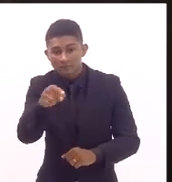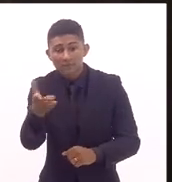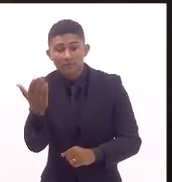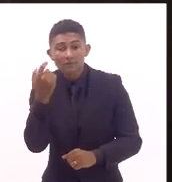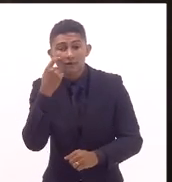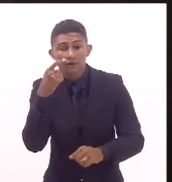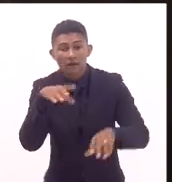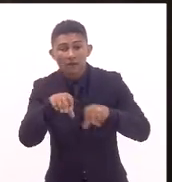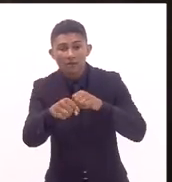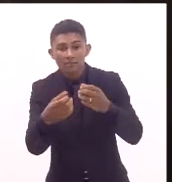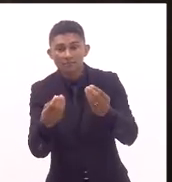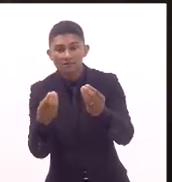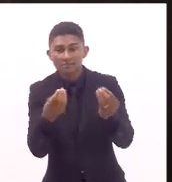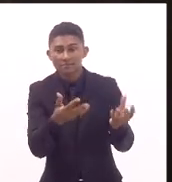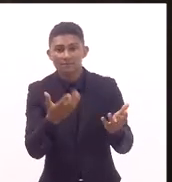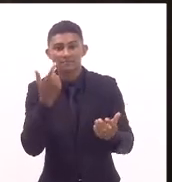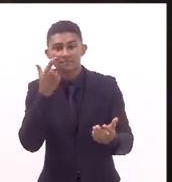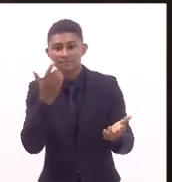do título